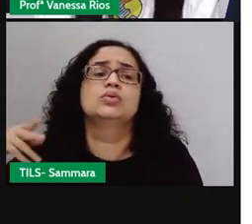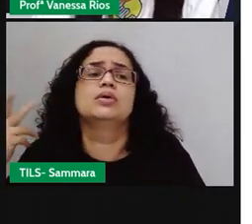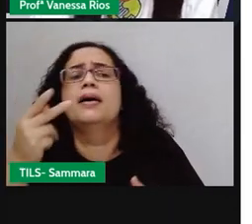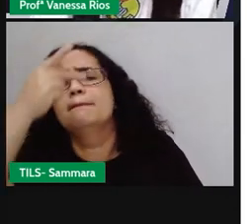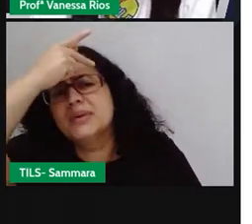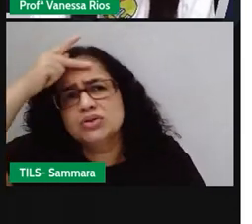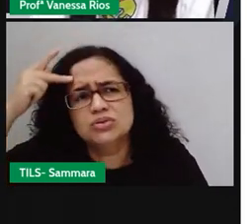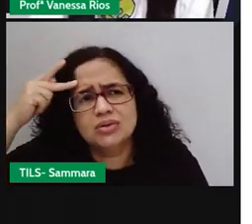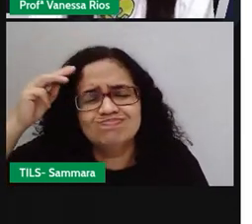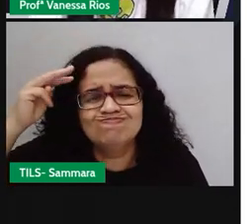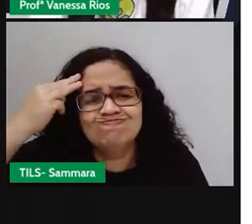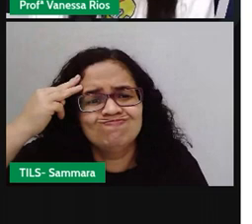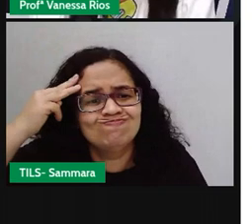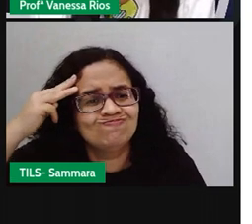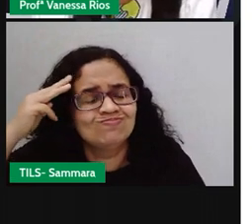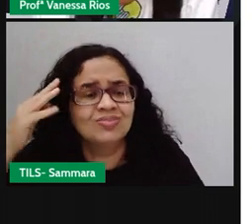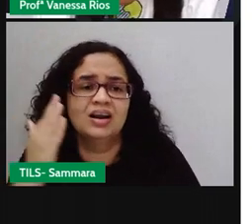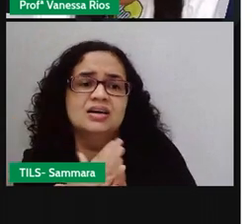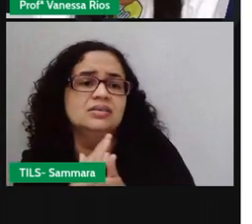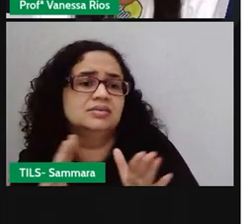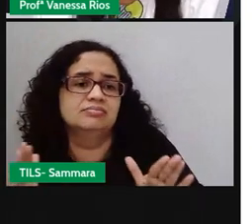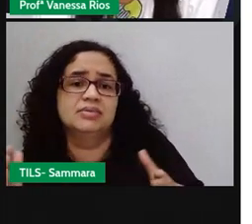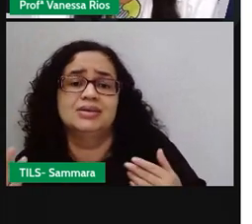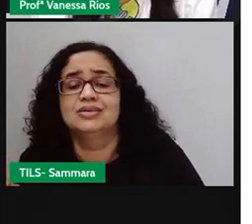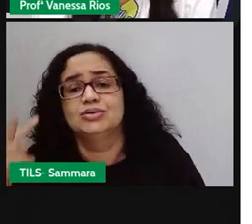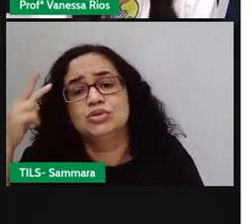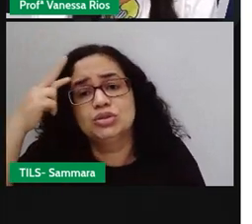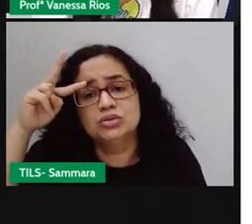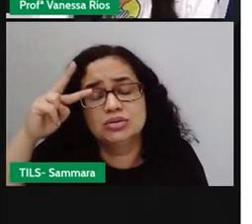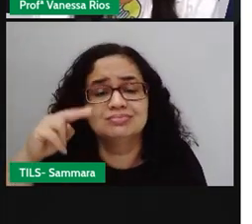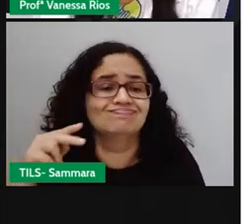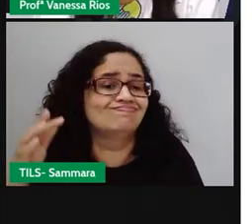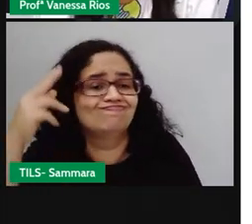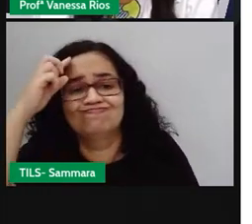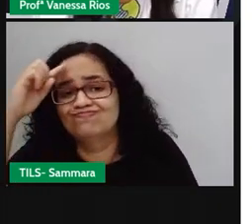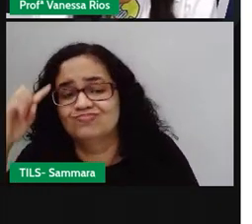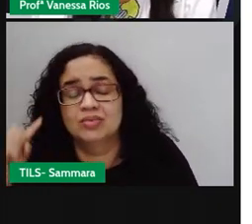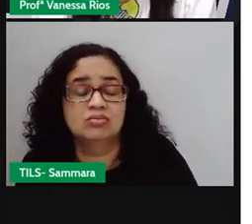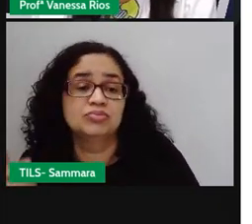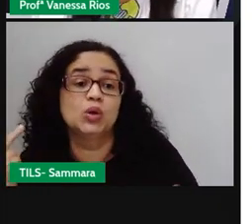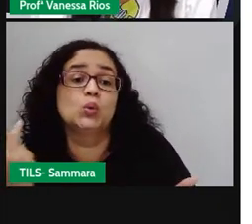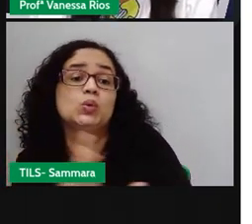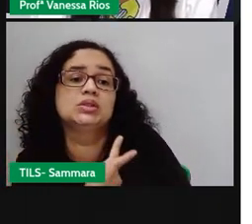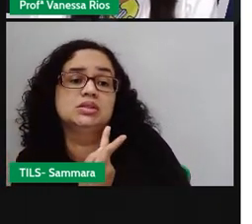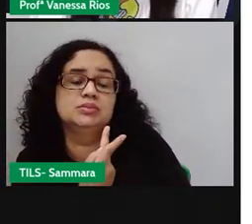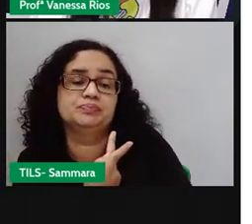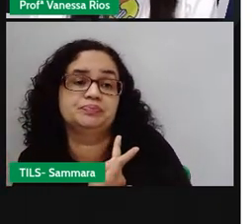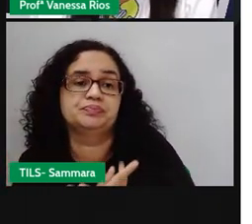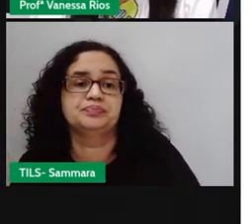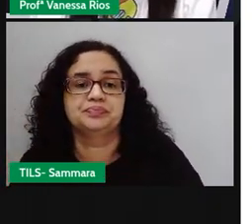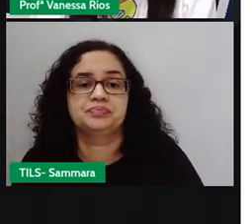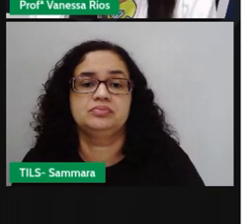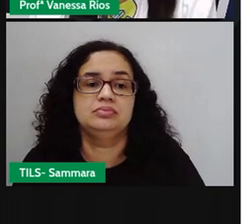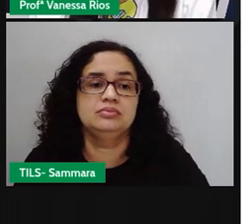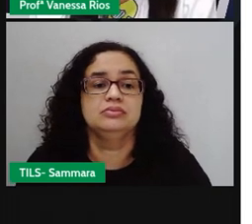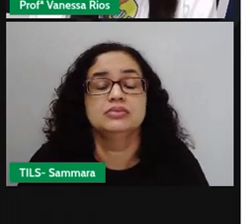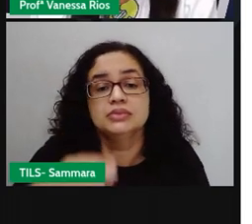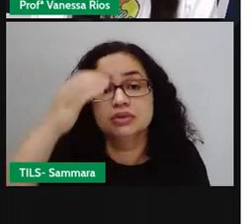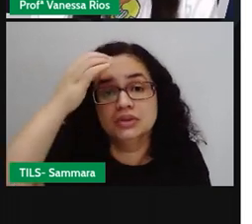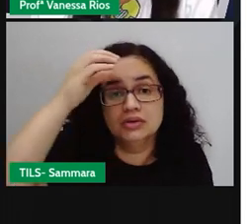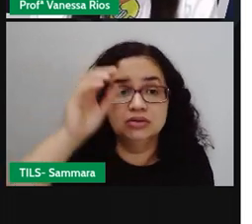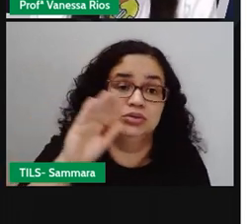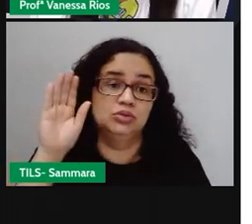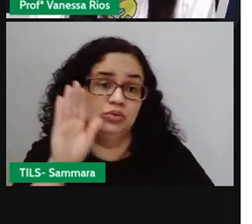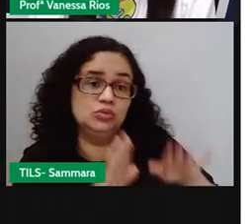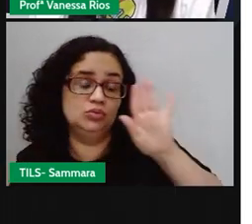pessoa perde a memória? Ela perde sua história, ela não sabe de nada o que aconteceu. A mesma coisa, se os patrimônios eles